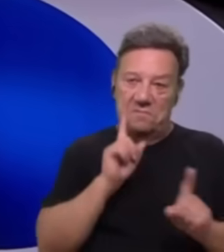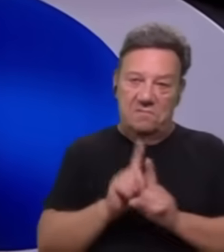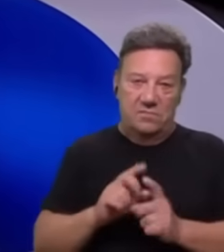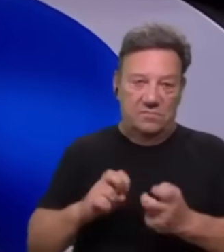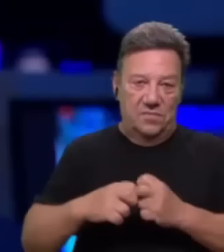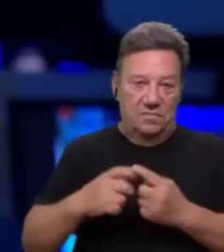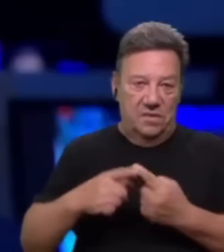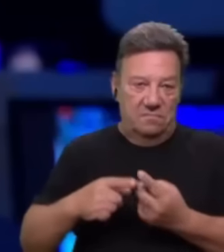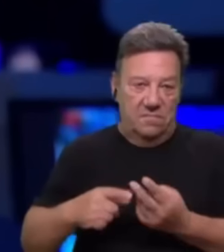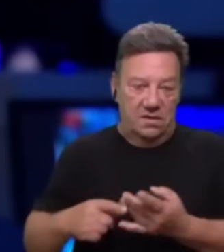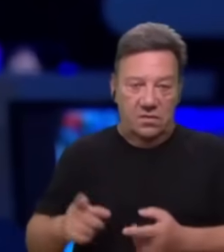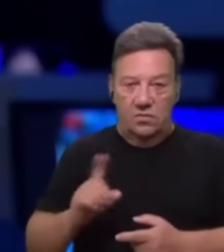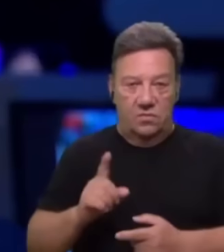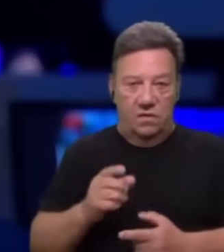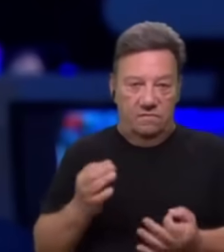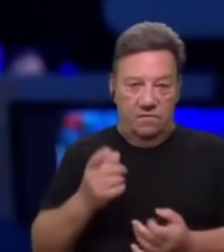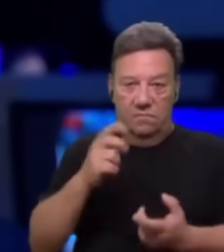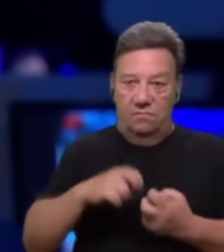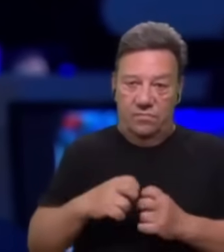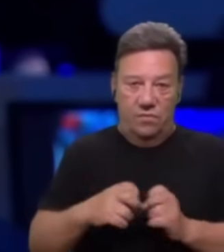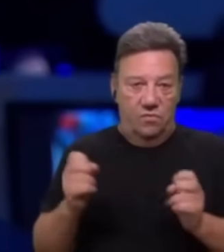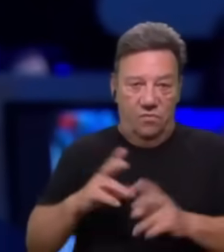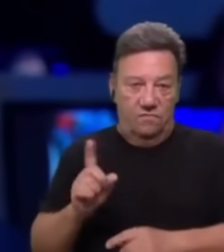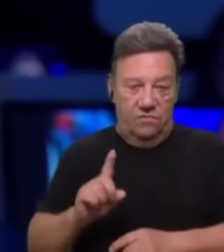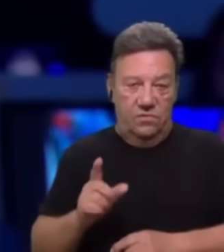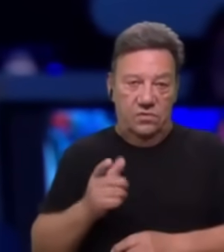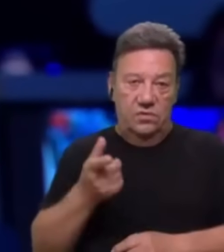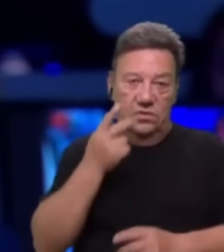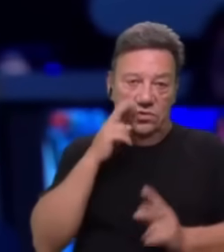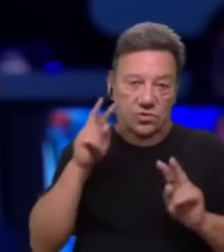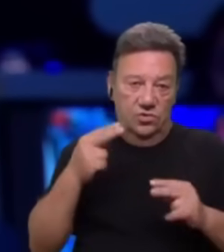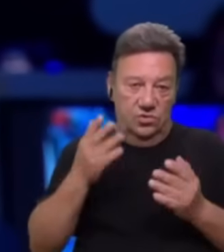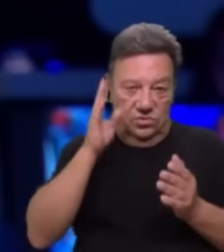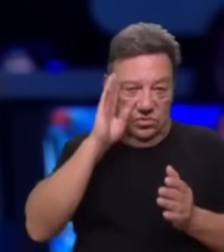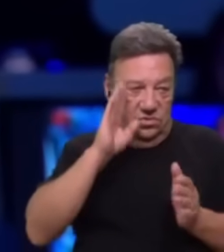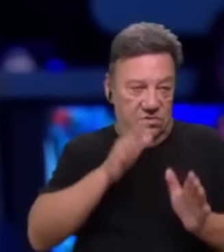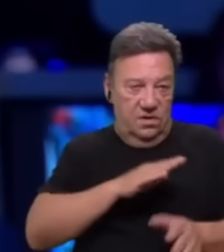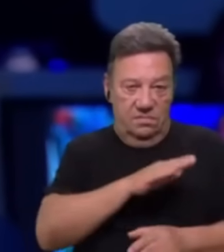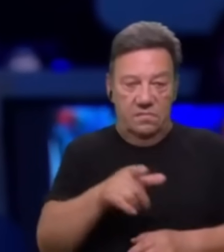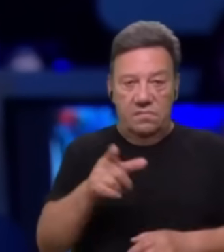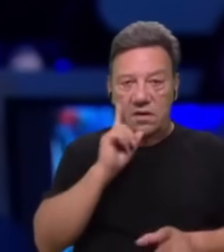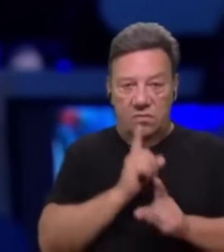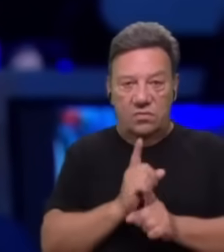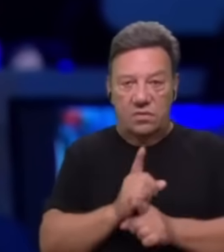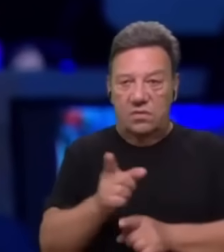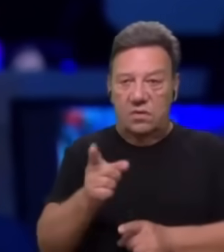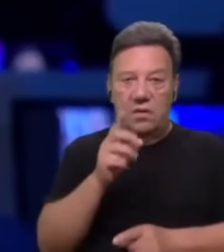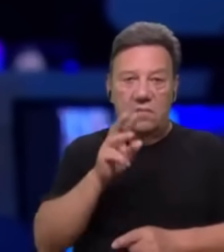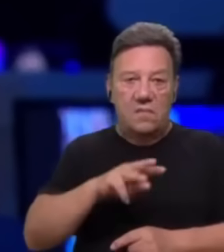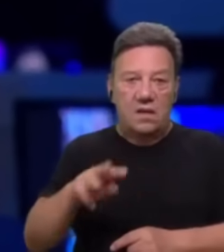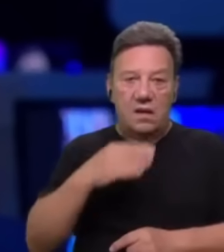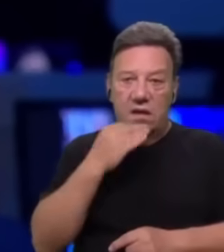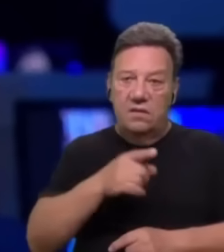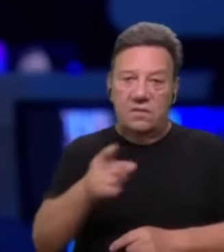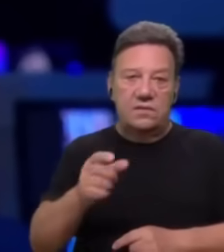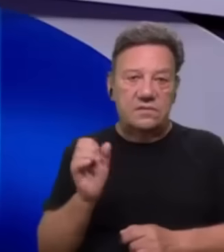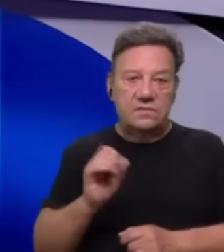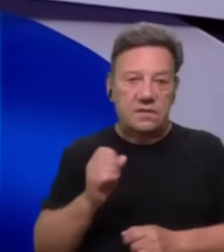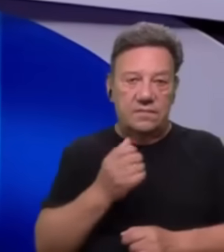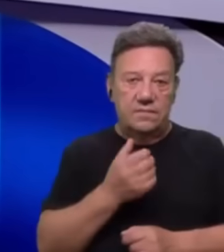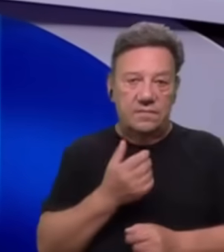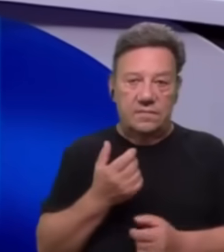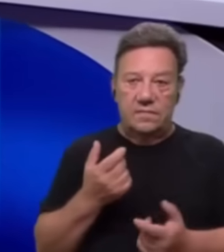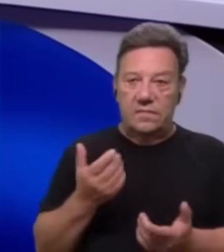problemas não é obviamente um problema novo já o reconheceu Todos nós sabemos mas continuamos com o milhares de alunos sem ter